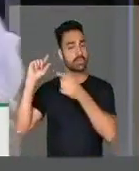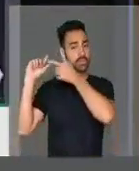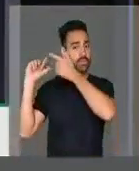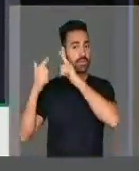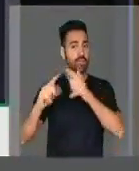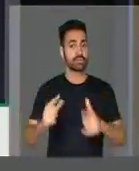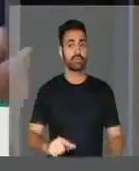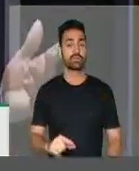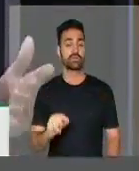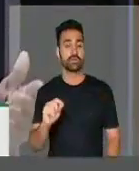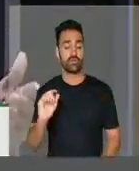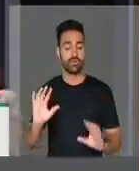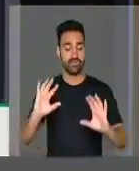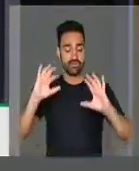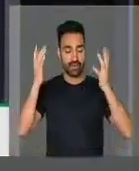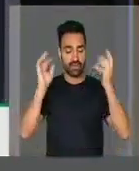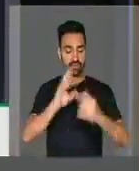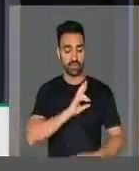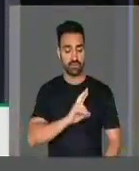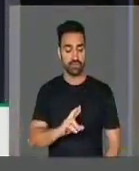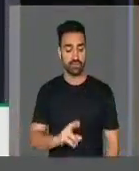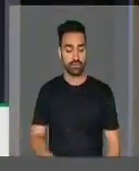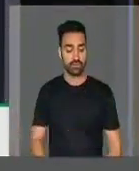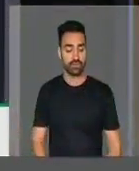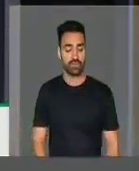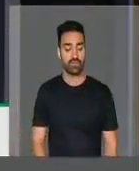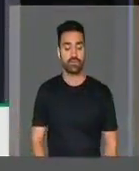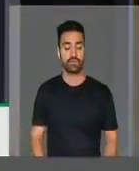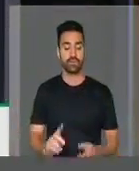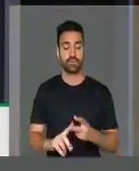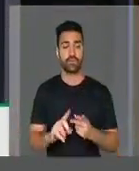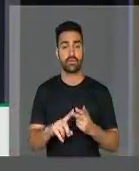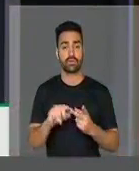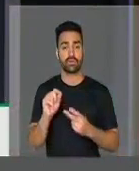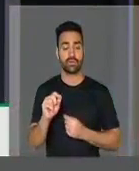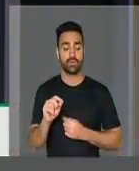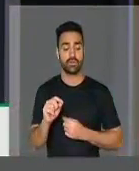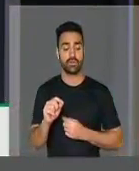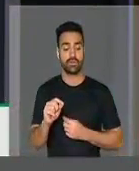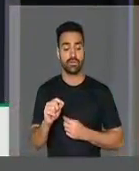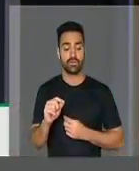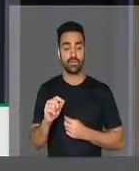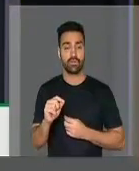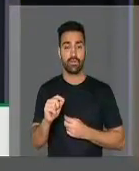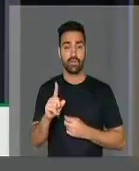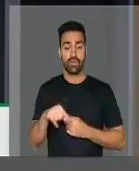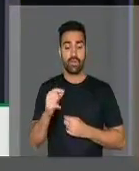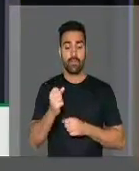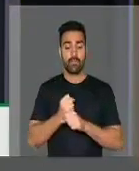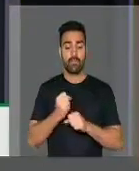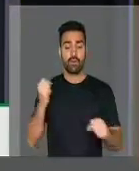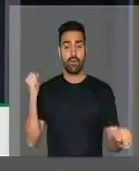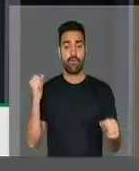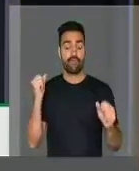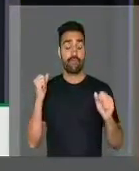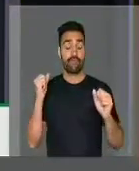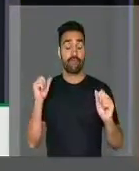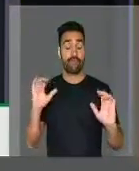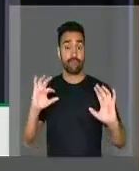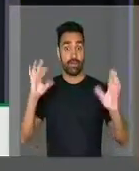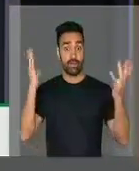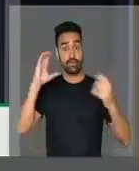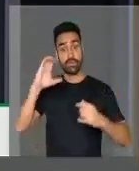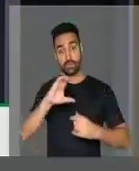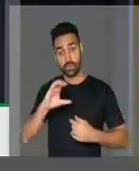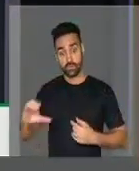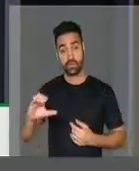de uma festa religiosa que, como bem falou o nosso padre, é a maior festa católica